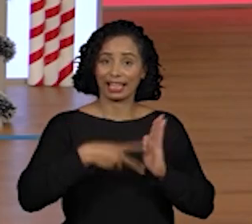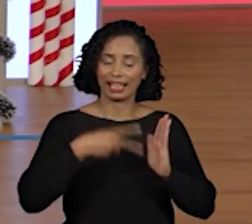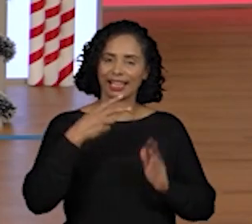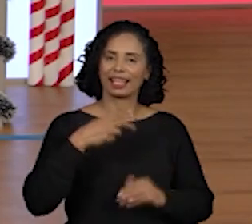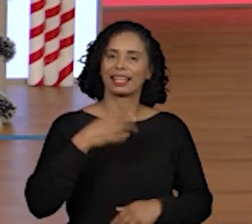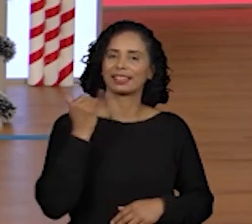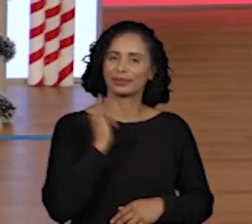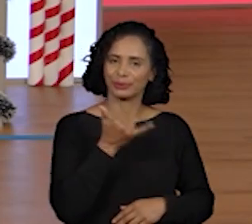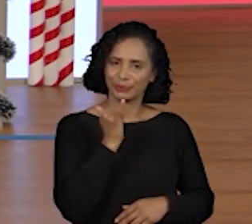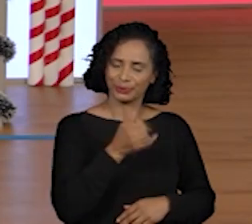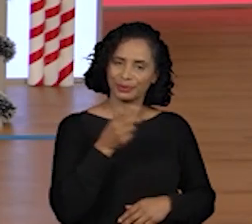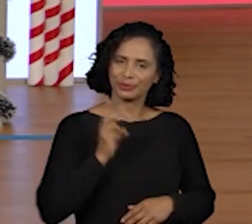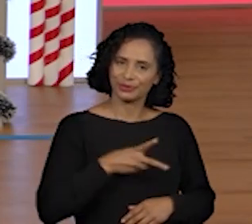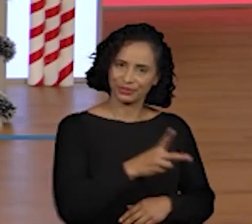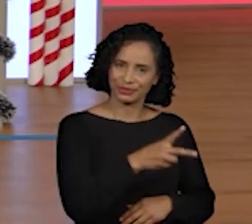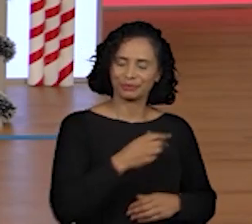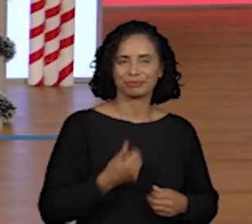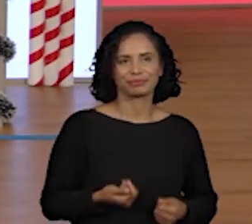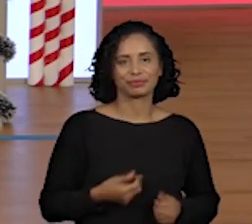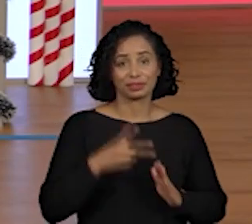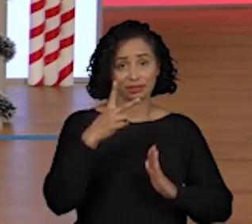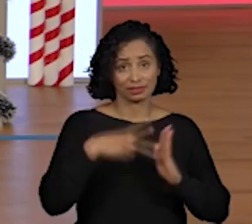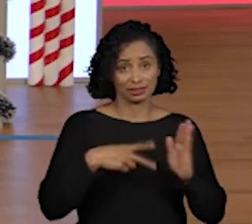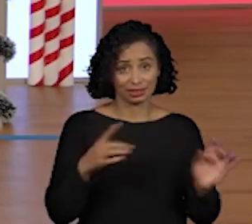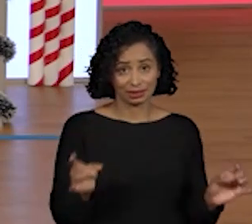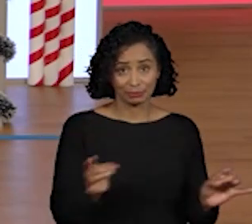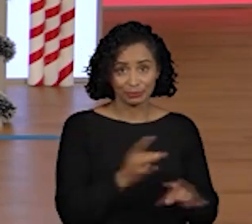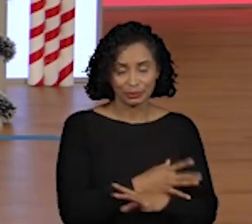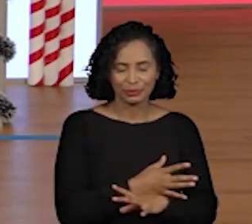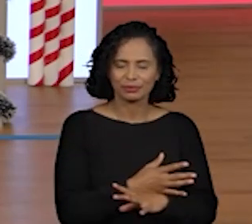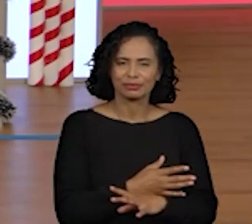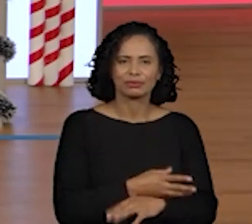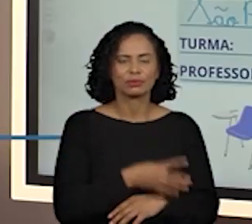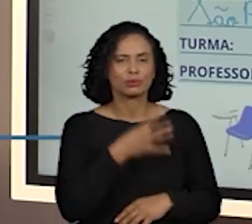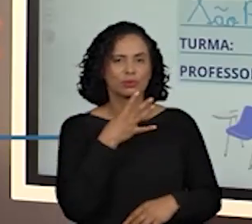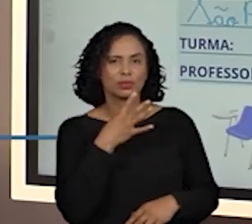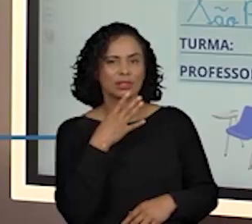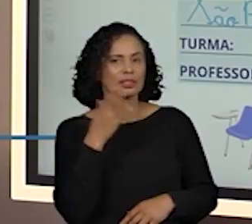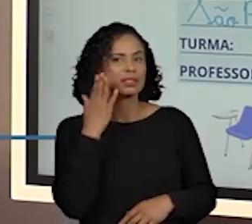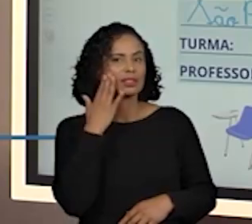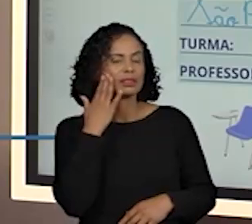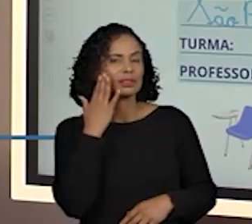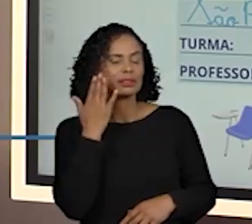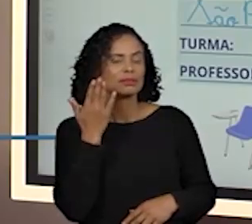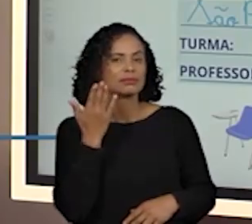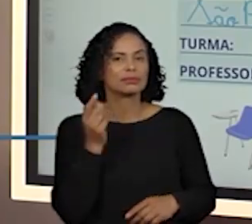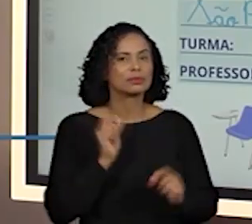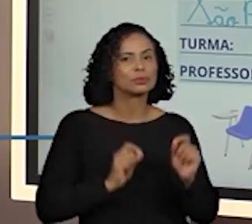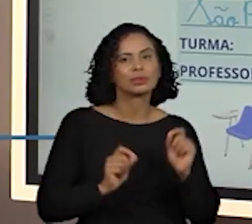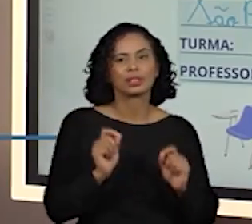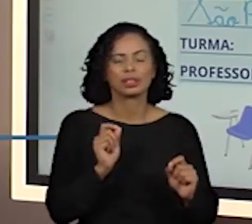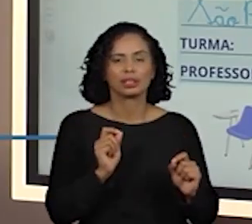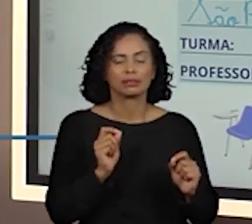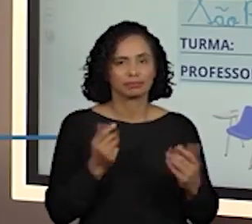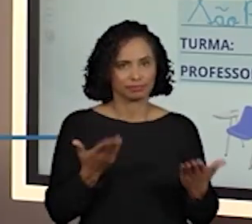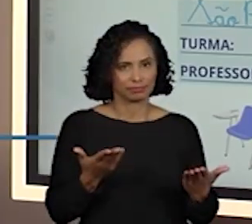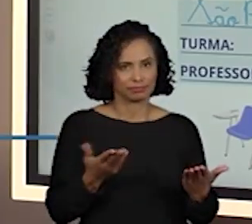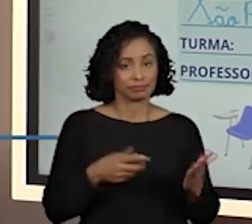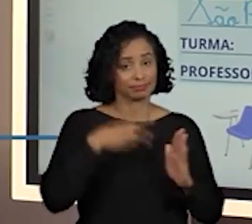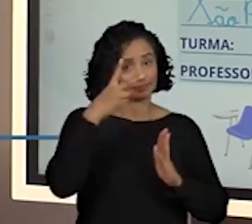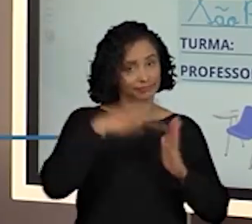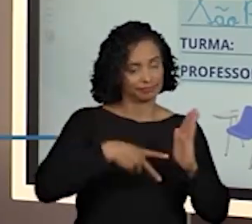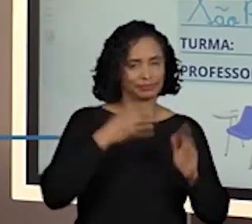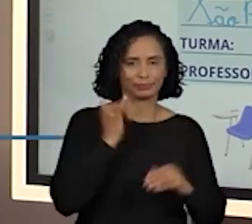conto. Ficou fácil, depois da leitura desse título, saber o que faremos, porque continuando leitura